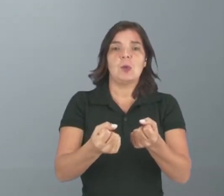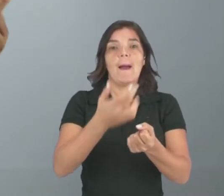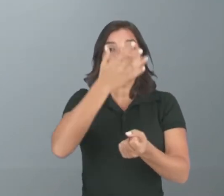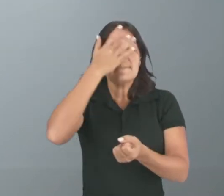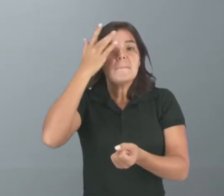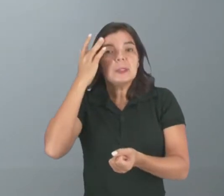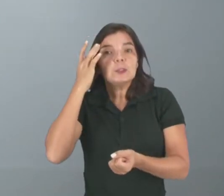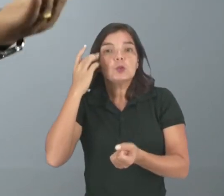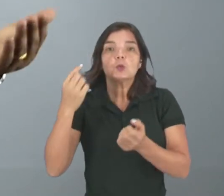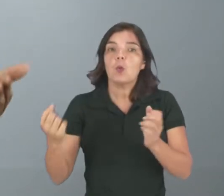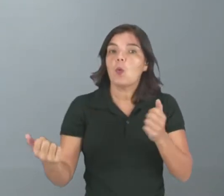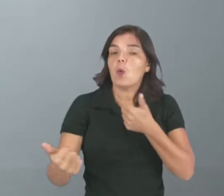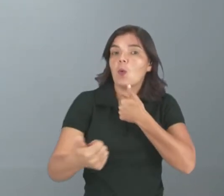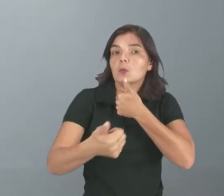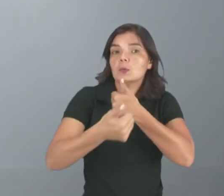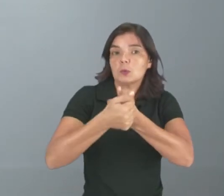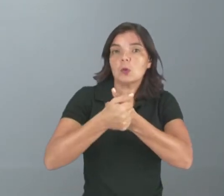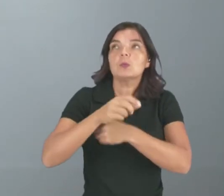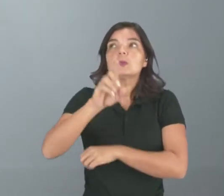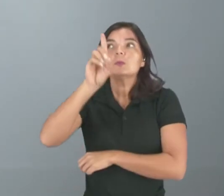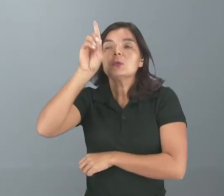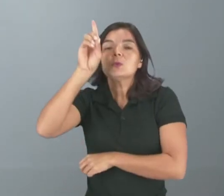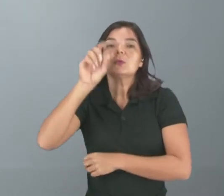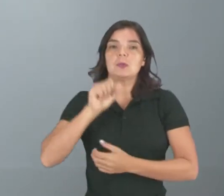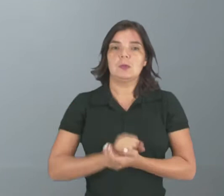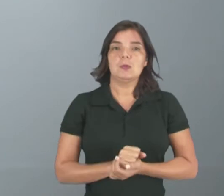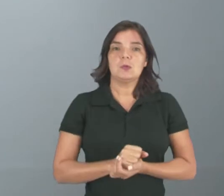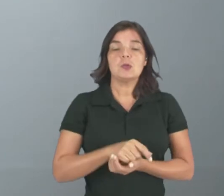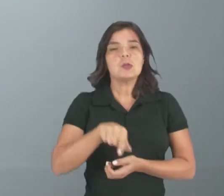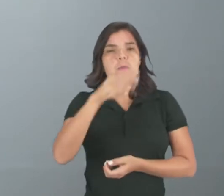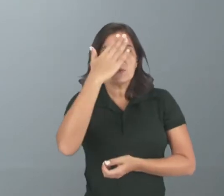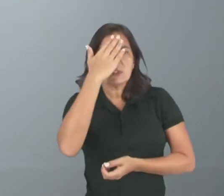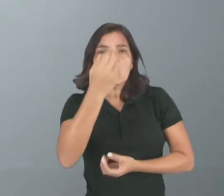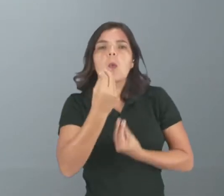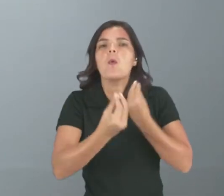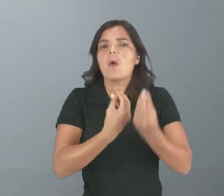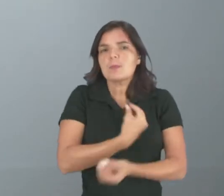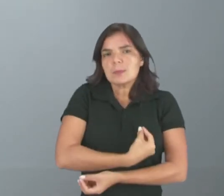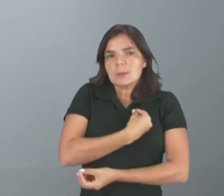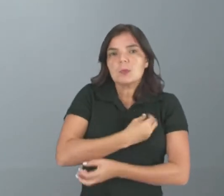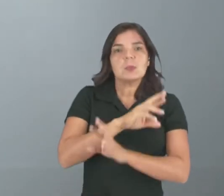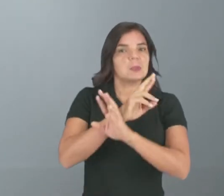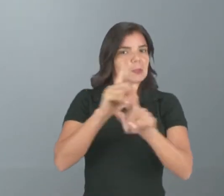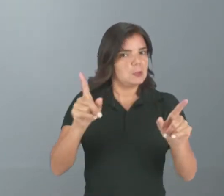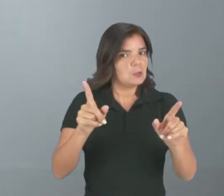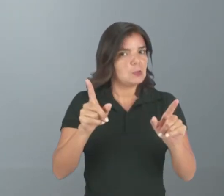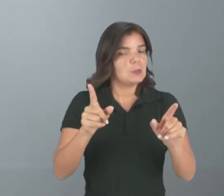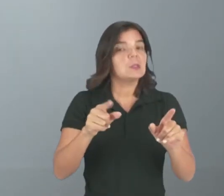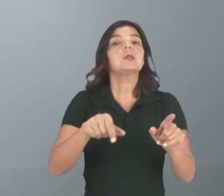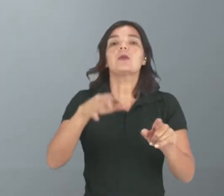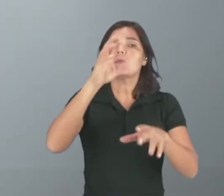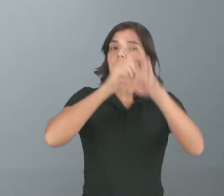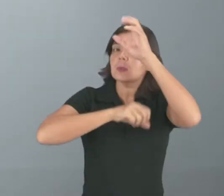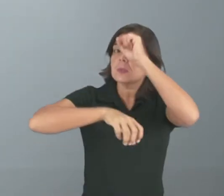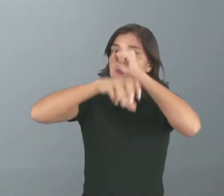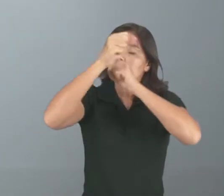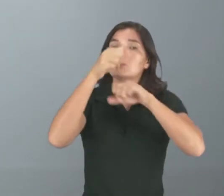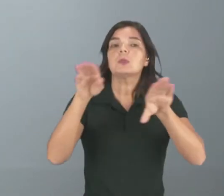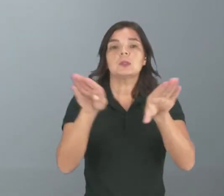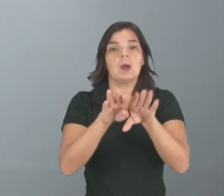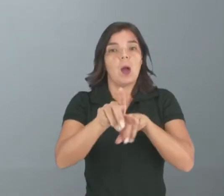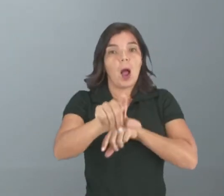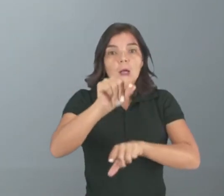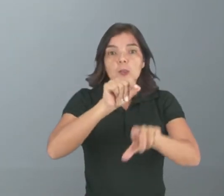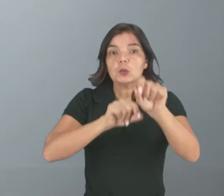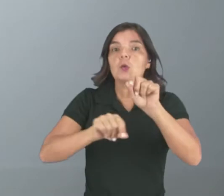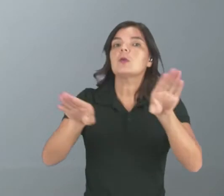a pessoa se aproxima do transcendente, você saiba conviver com essa diferença, você aprenda a